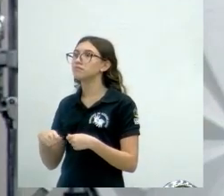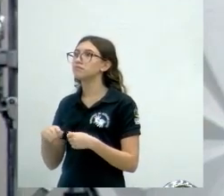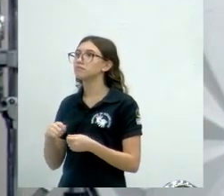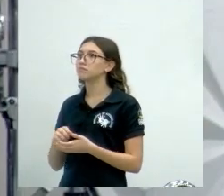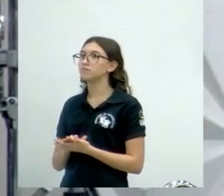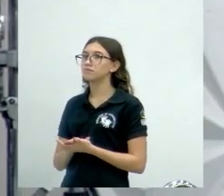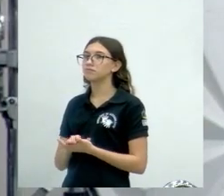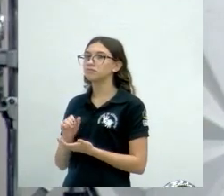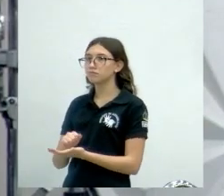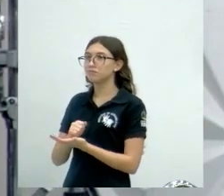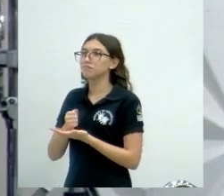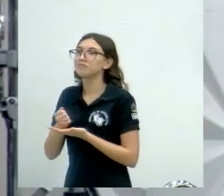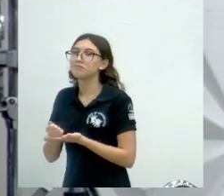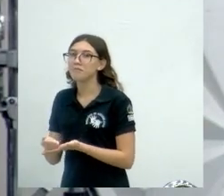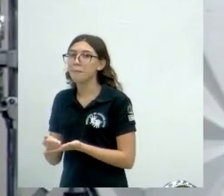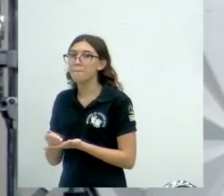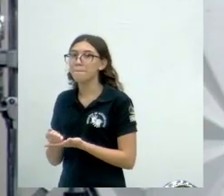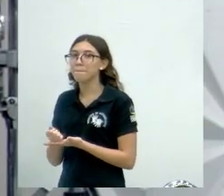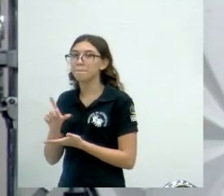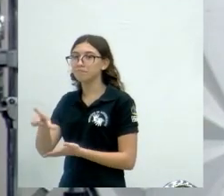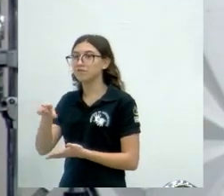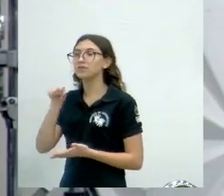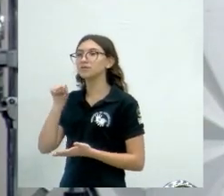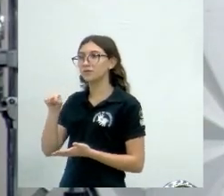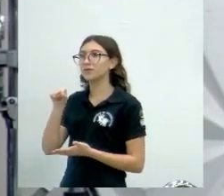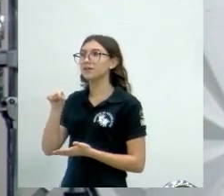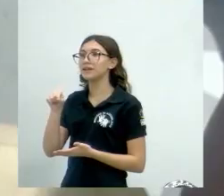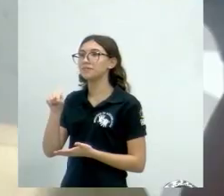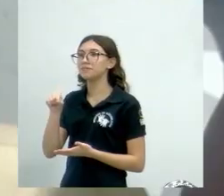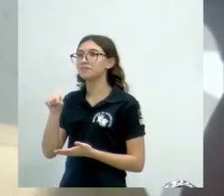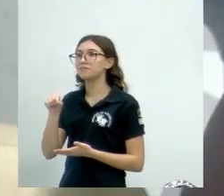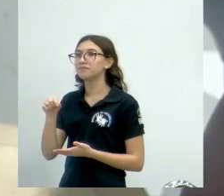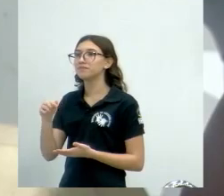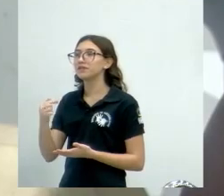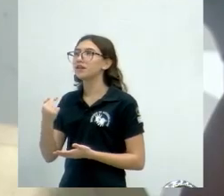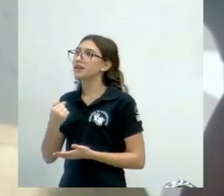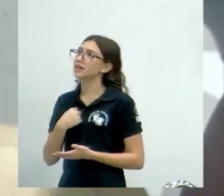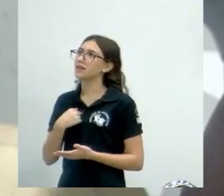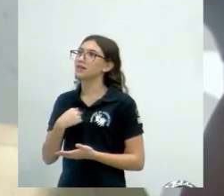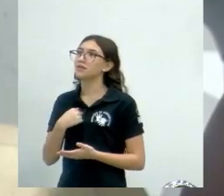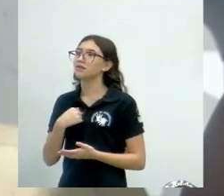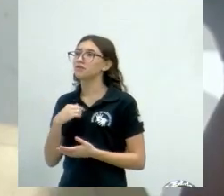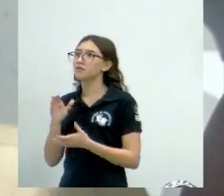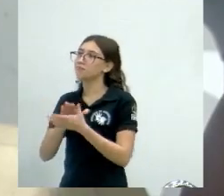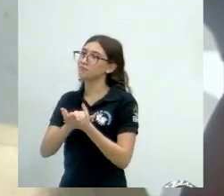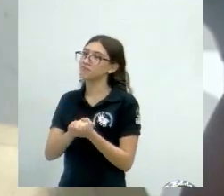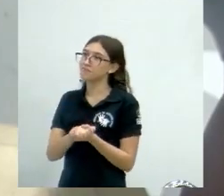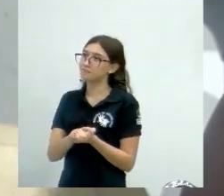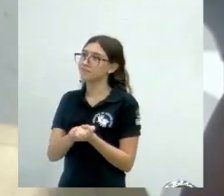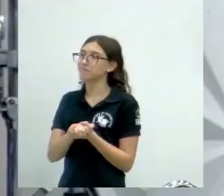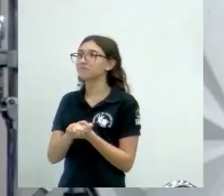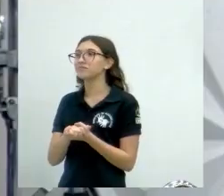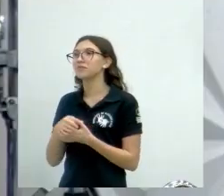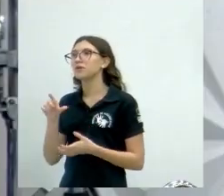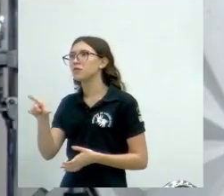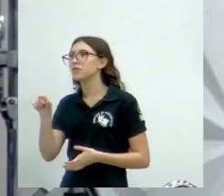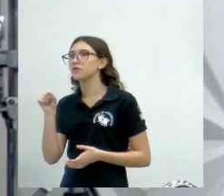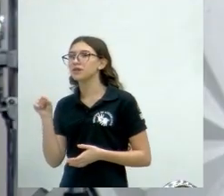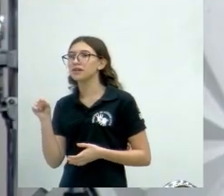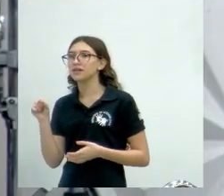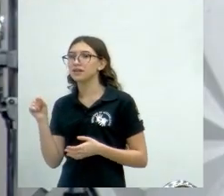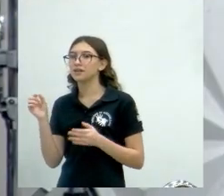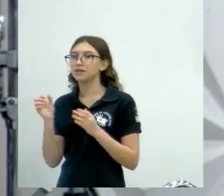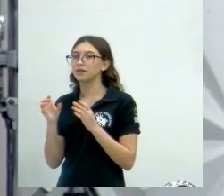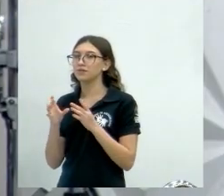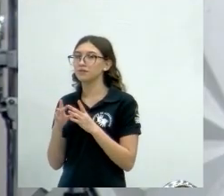emprego? Que pessoa, né, com quem eu vou namorar, casar? O que é que eu vou fazer? Vou para a direita, vou